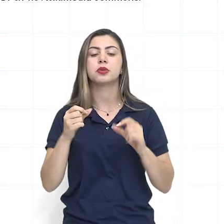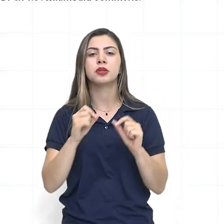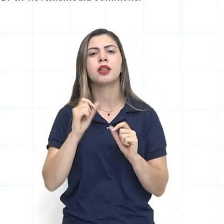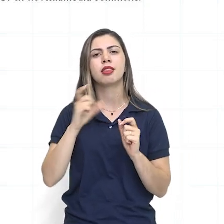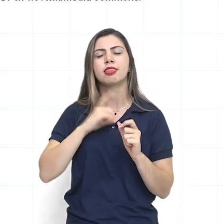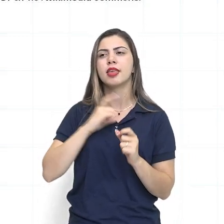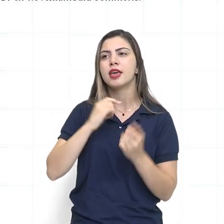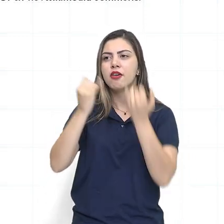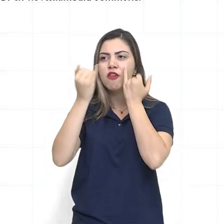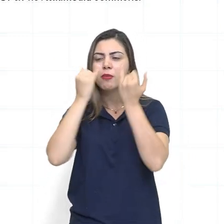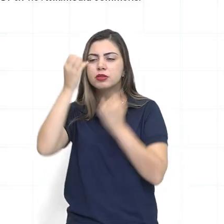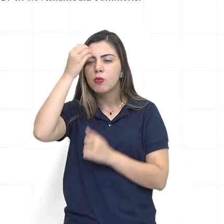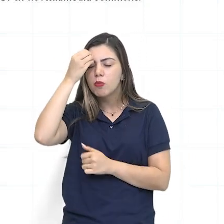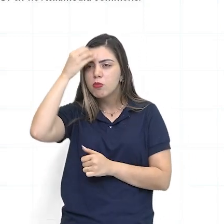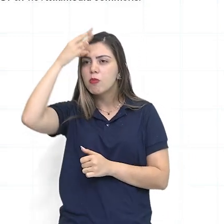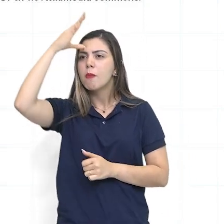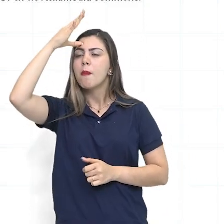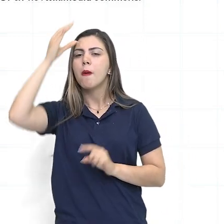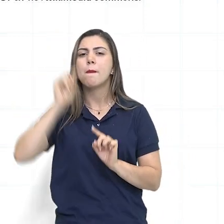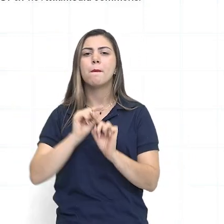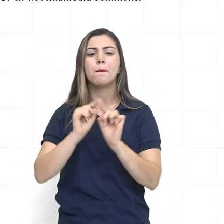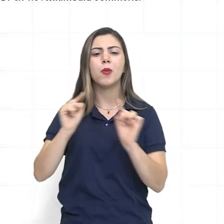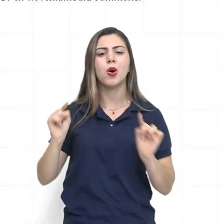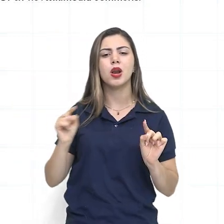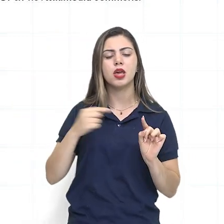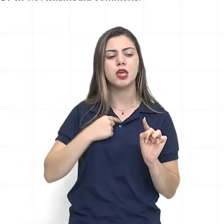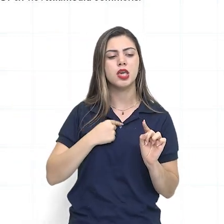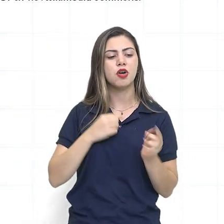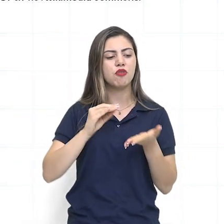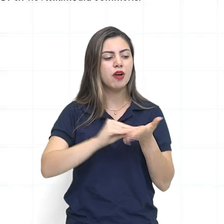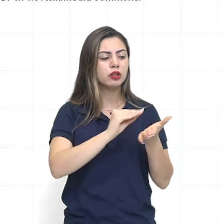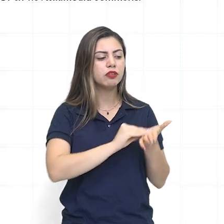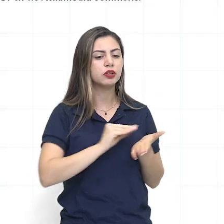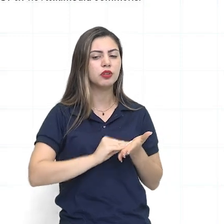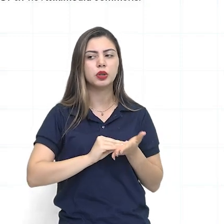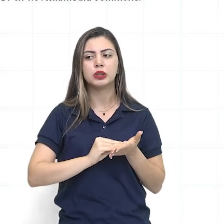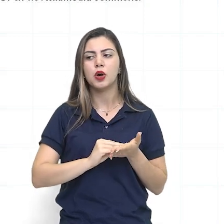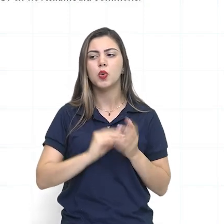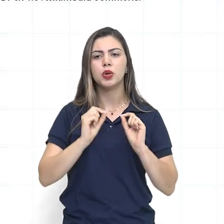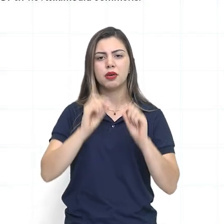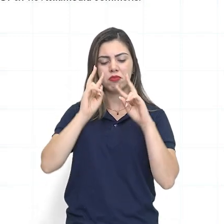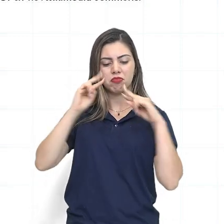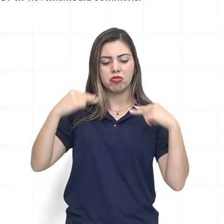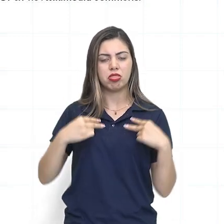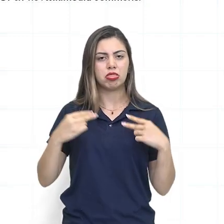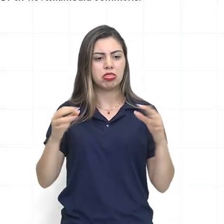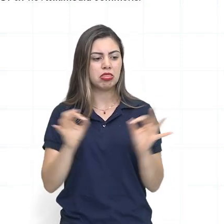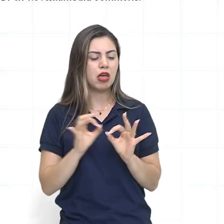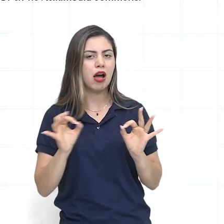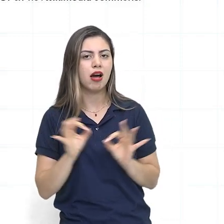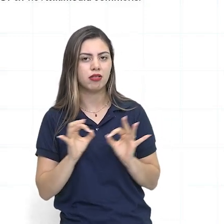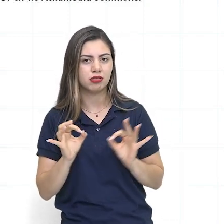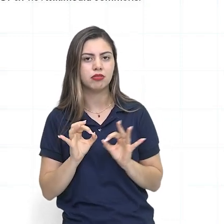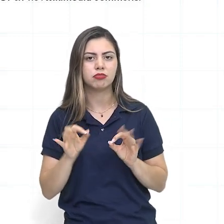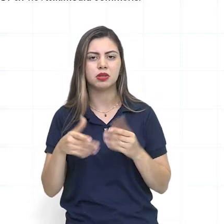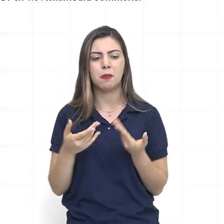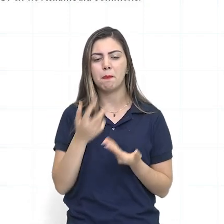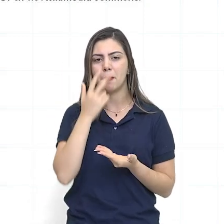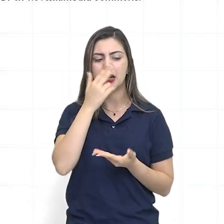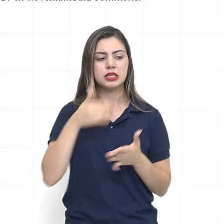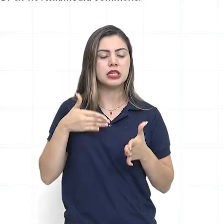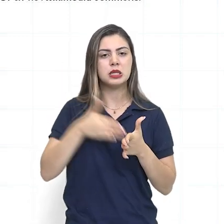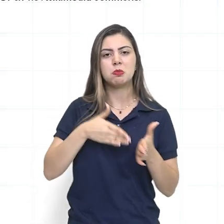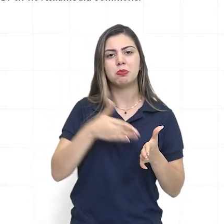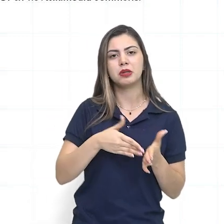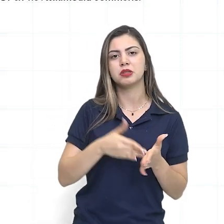de informações quando não se aplica a autocrítica e reflexão como ferramentas de reconhecimento das potências e limites do